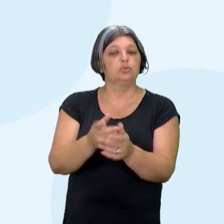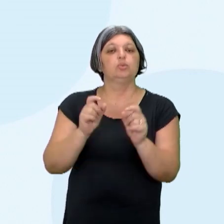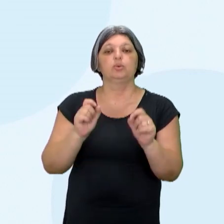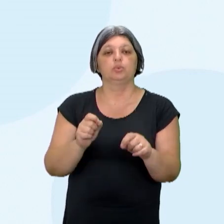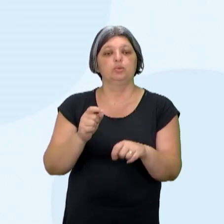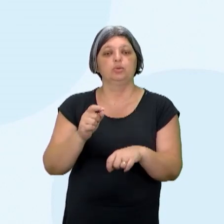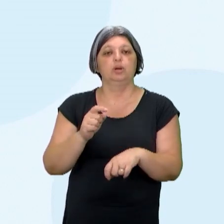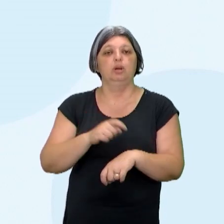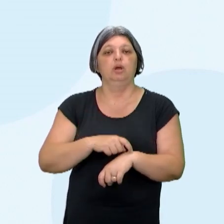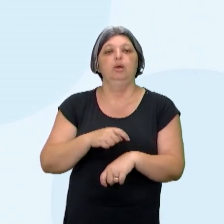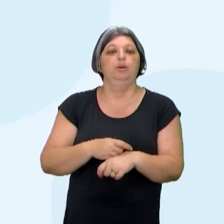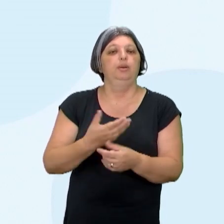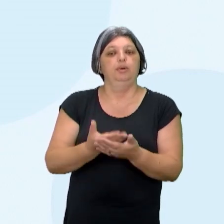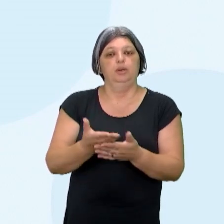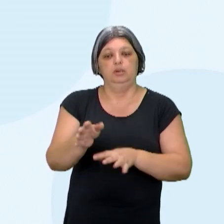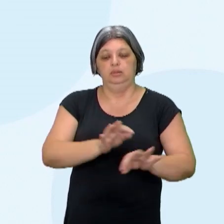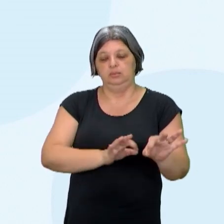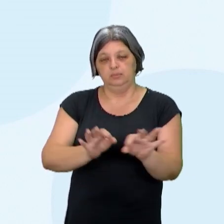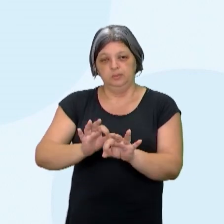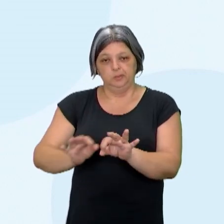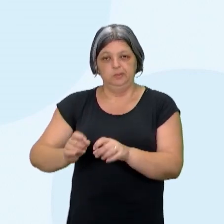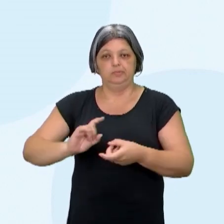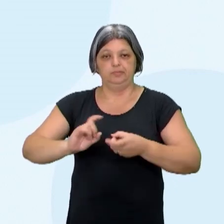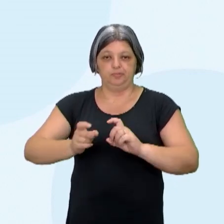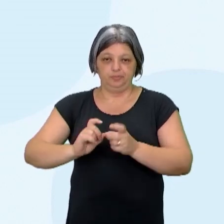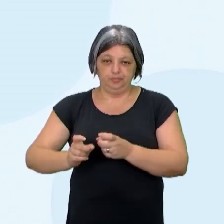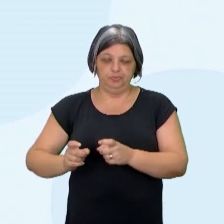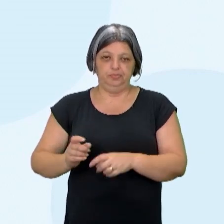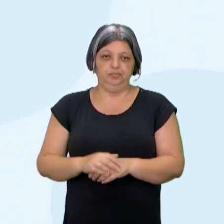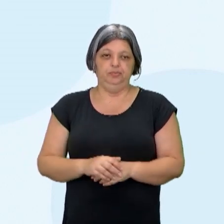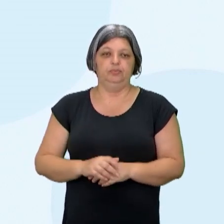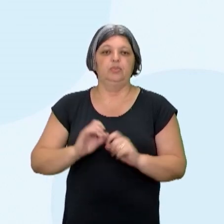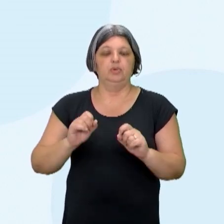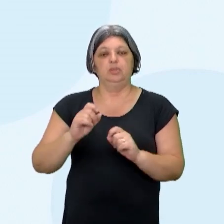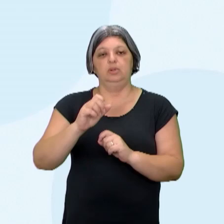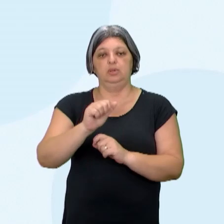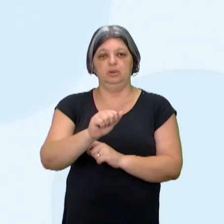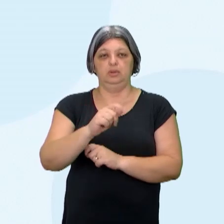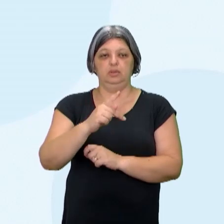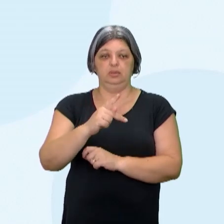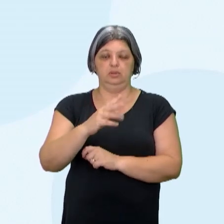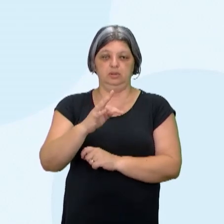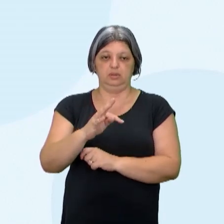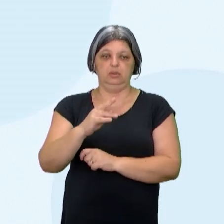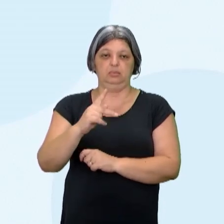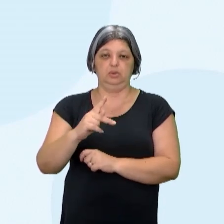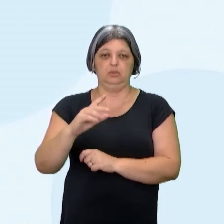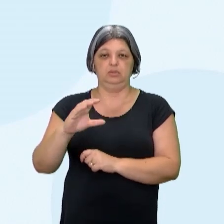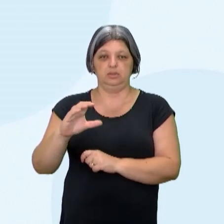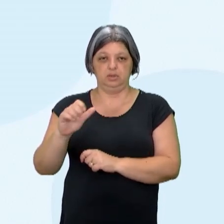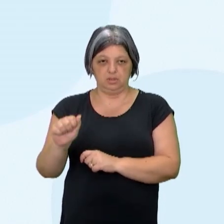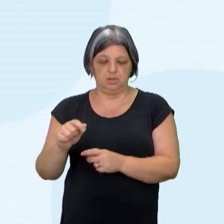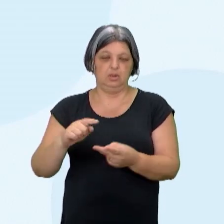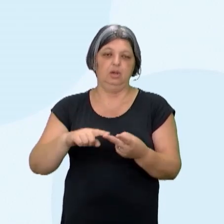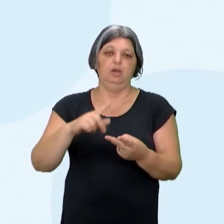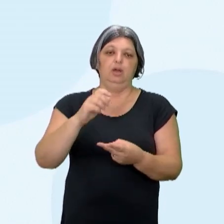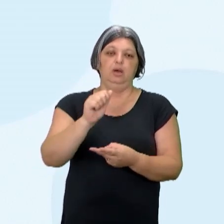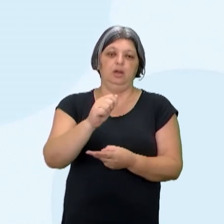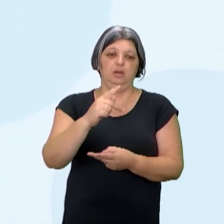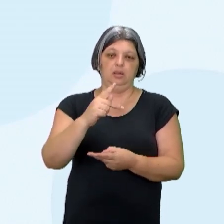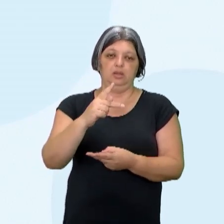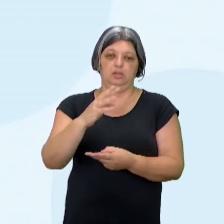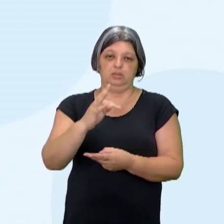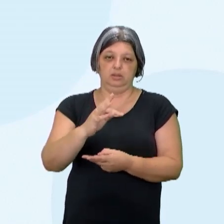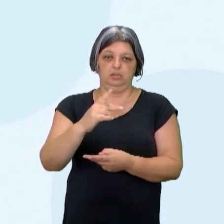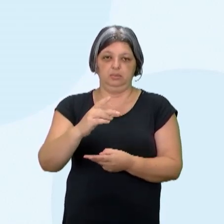vai ser o horário dos alinhamentos que eles vão fazer, quando que vai ter a TPCG, quando que é o dia da TPCA e assim por diante.